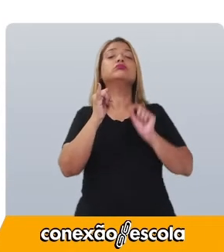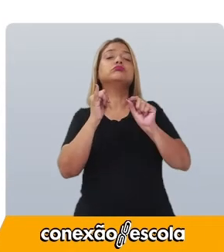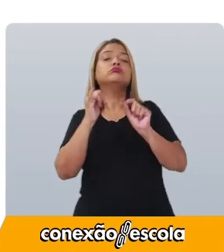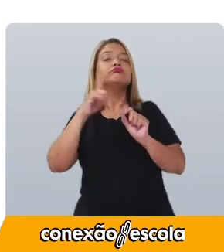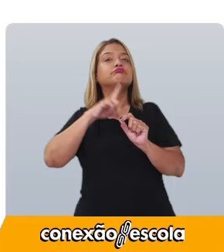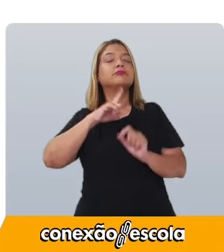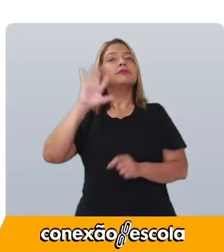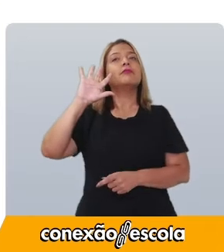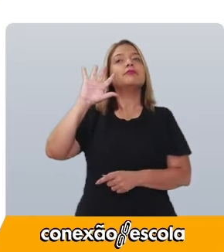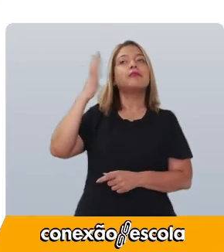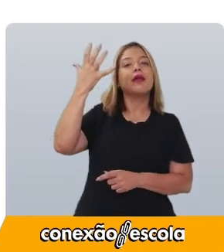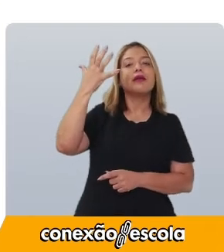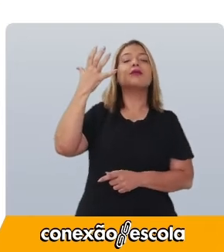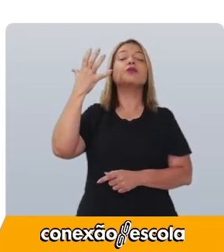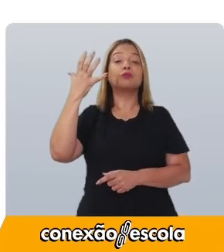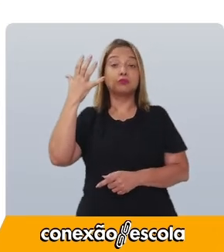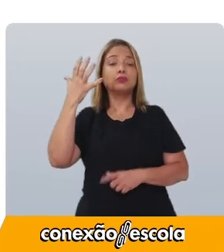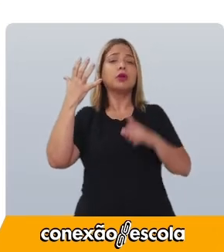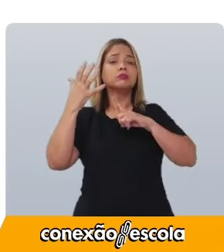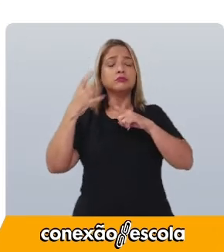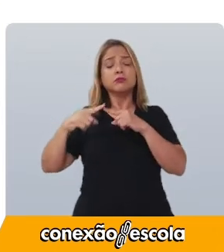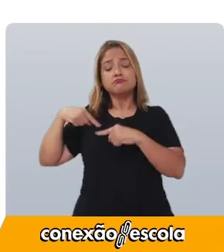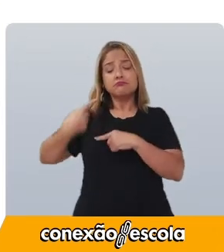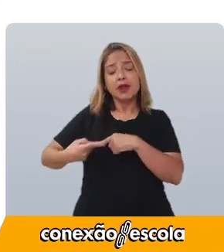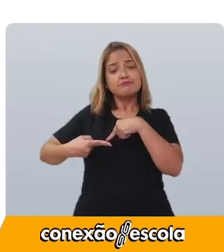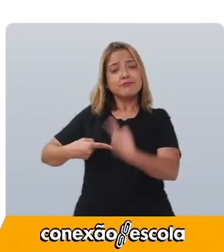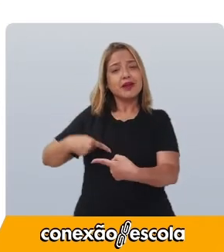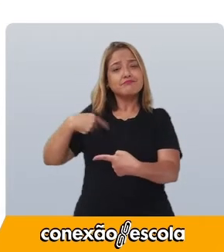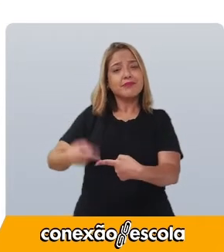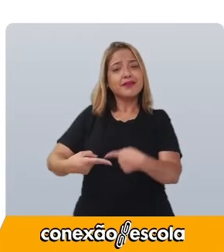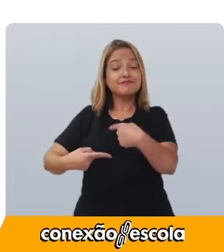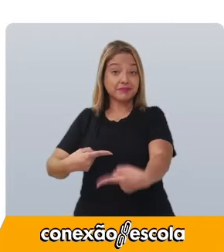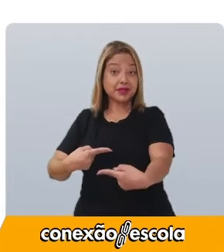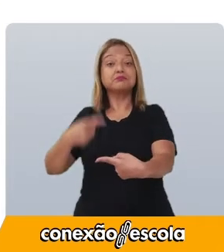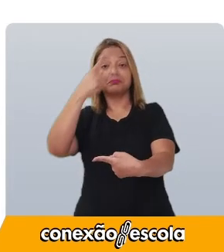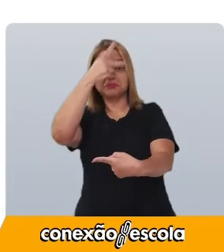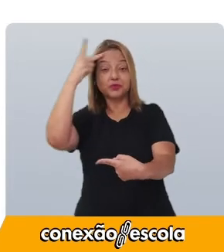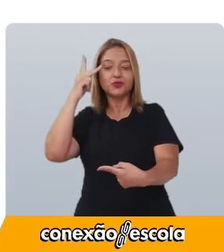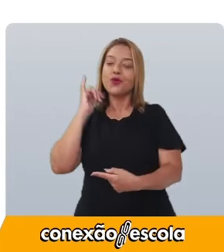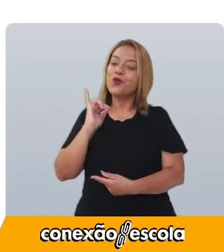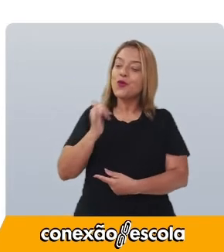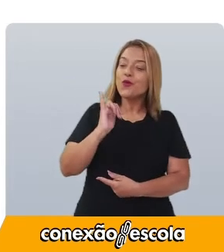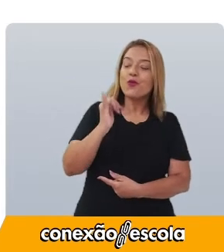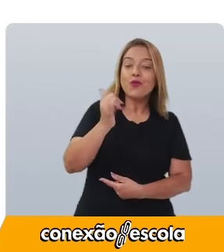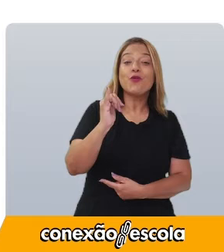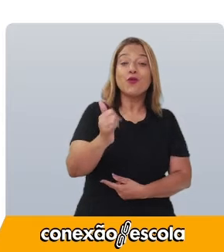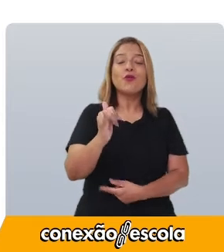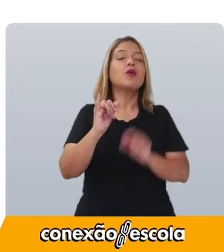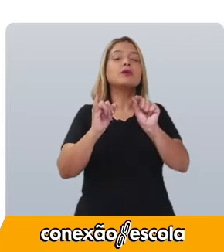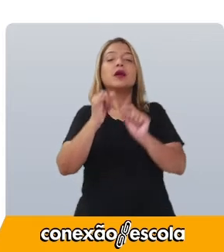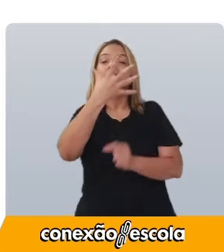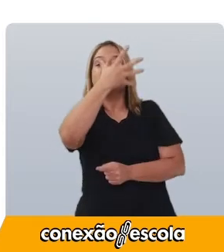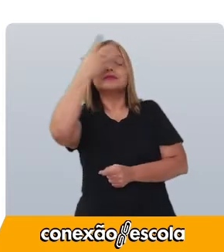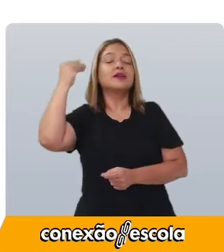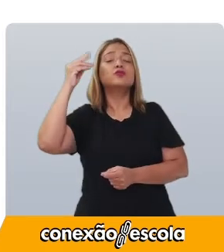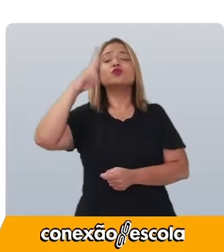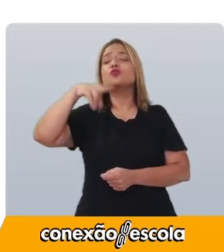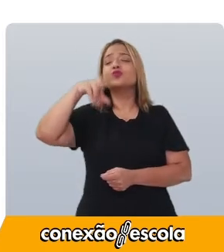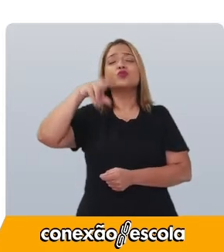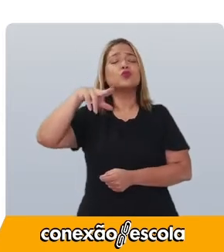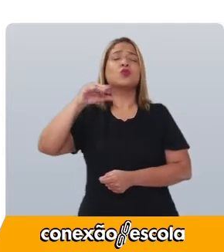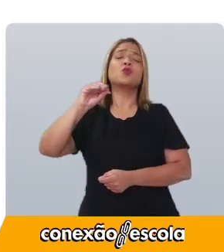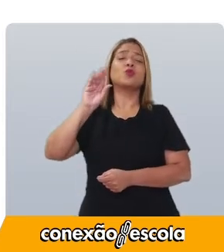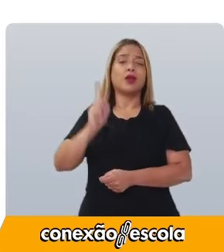no tempo, passam de geração em geração e tornam-se inesquecíveis e ficam na